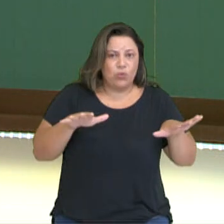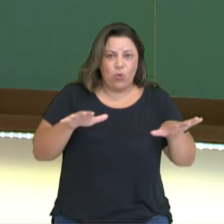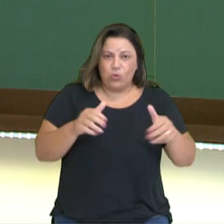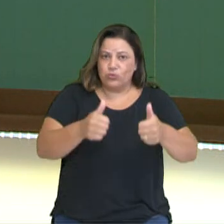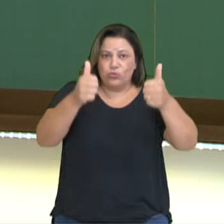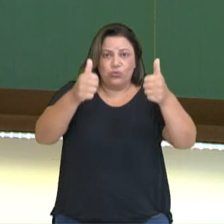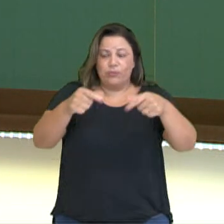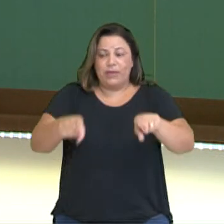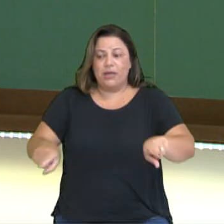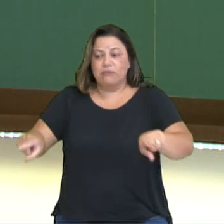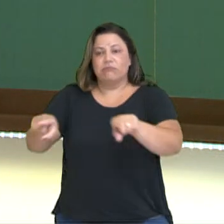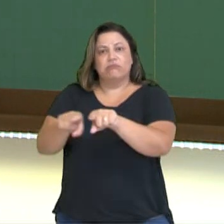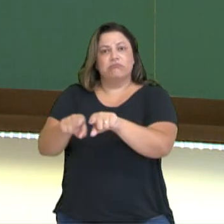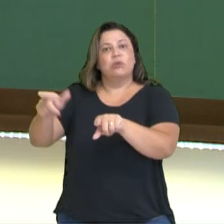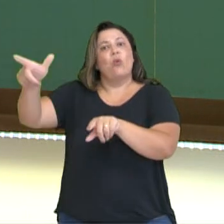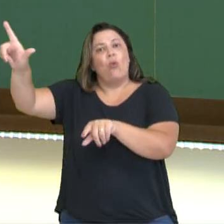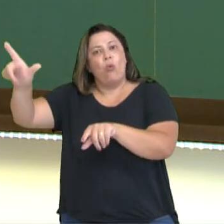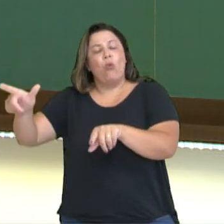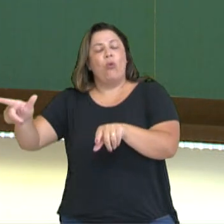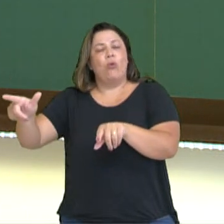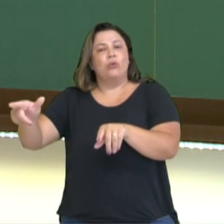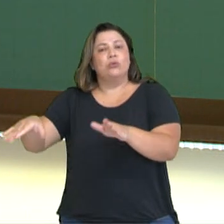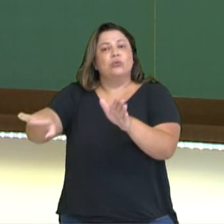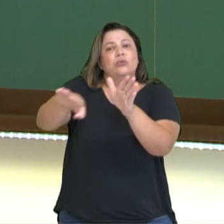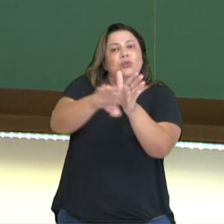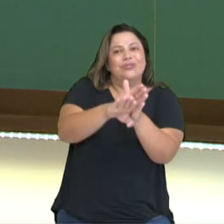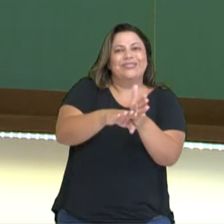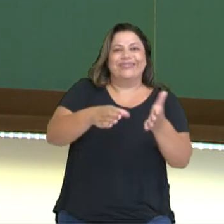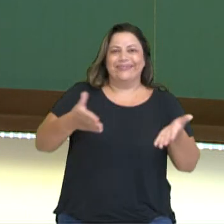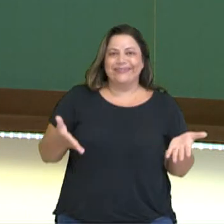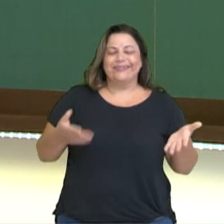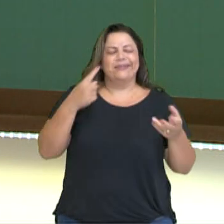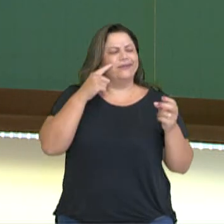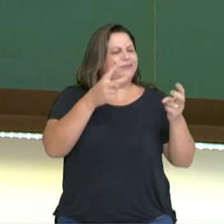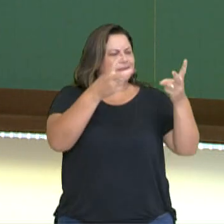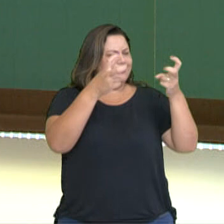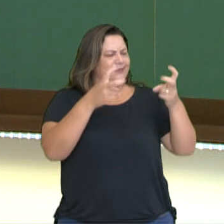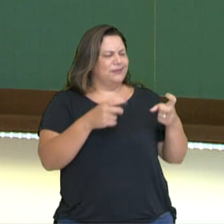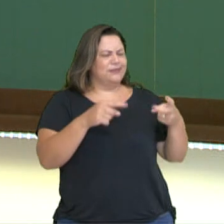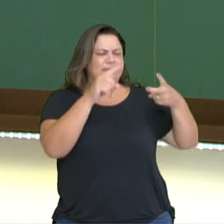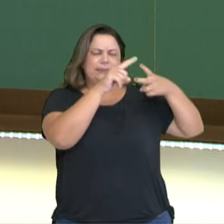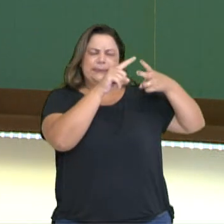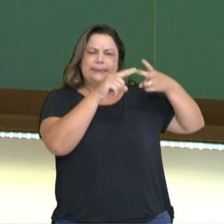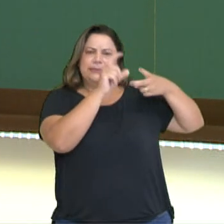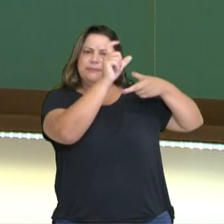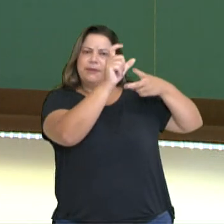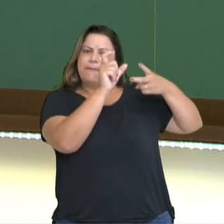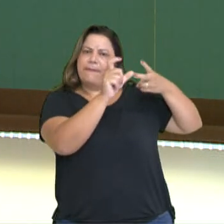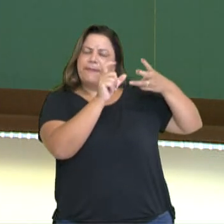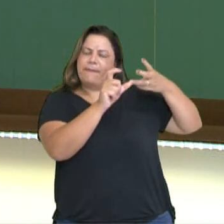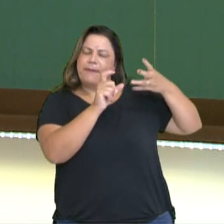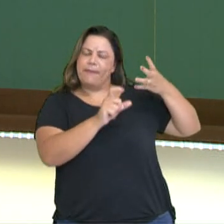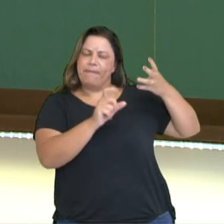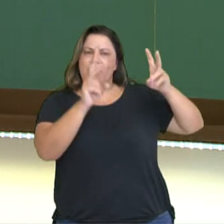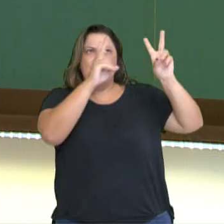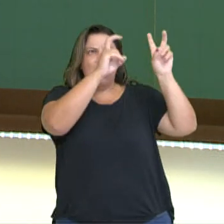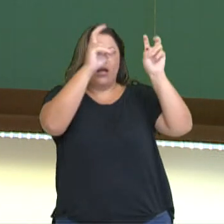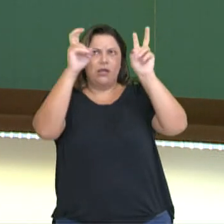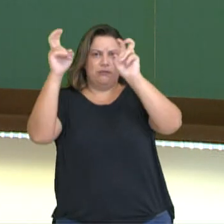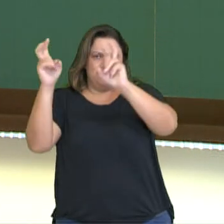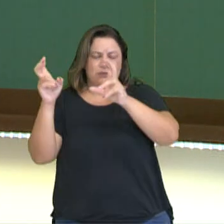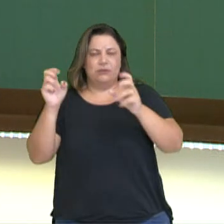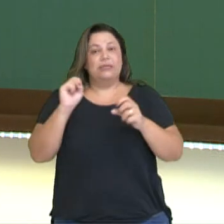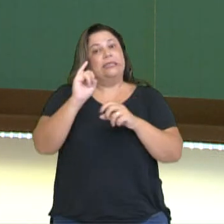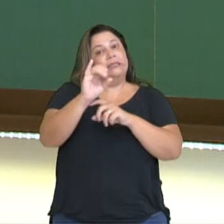outro. Tá? Então, vocês percebem que cada estrofe é um assunto. Tá? Se fosse um texto em prosa,